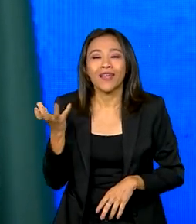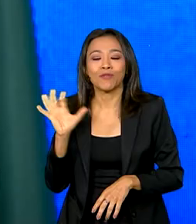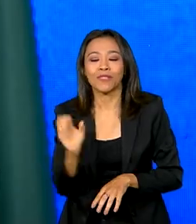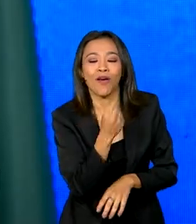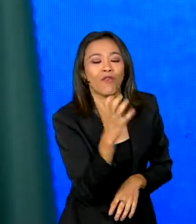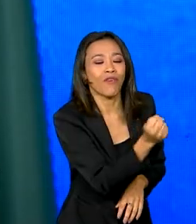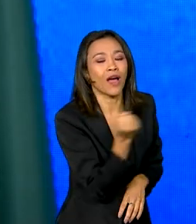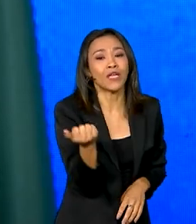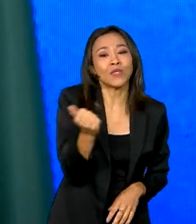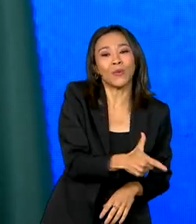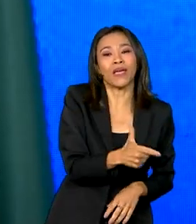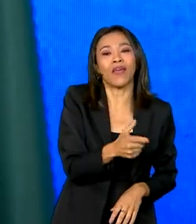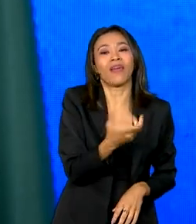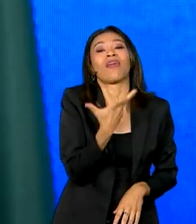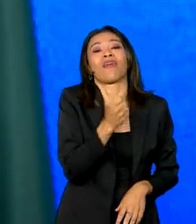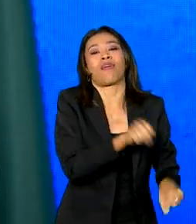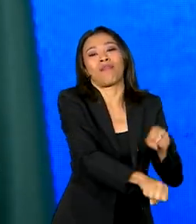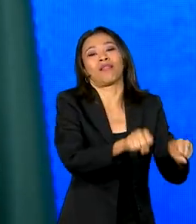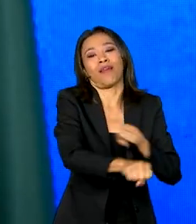matar.